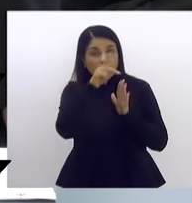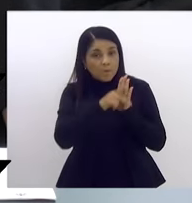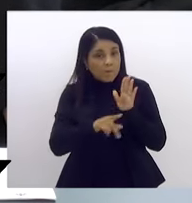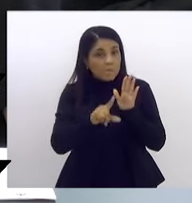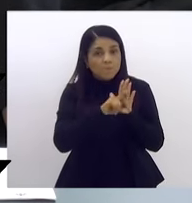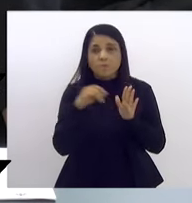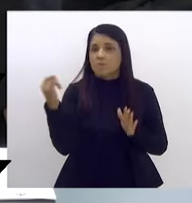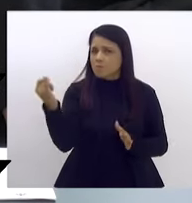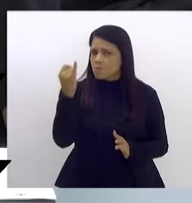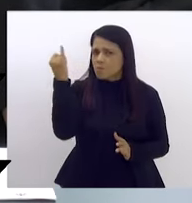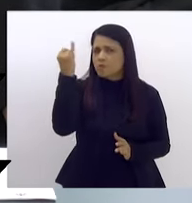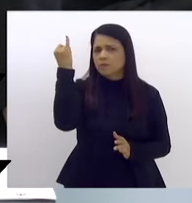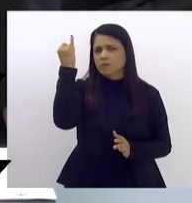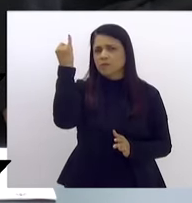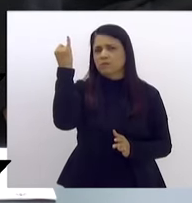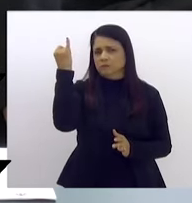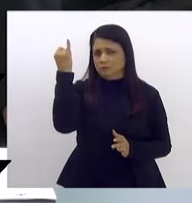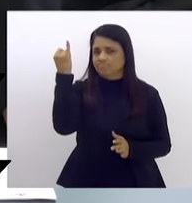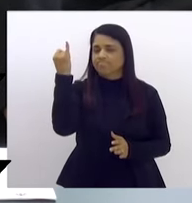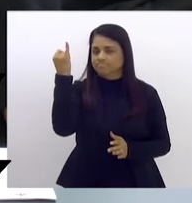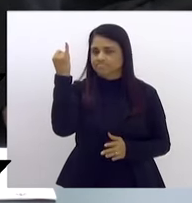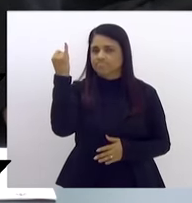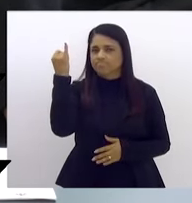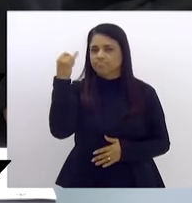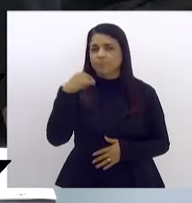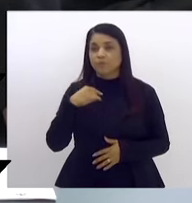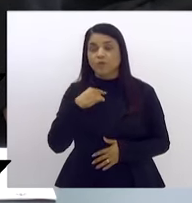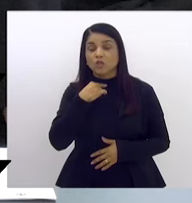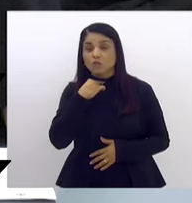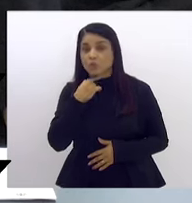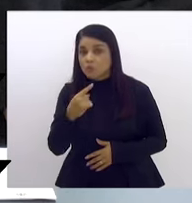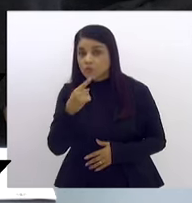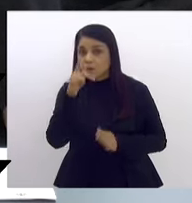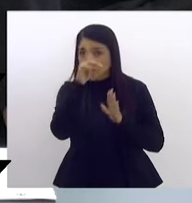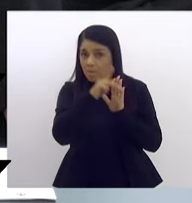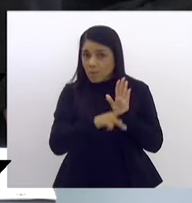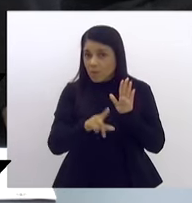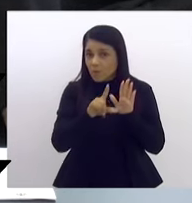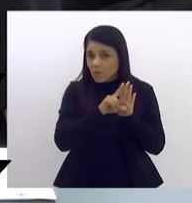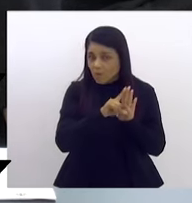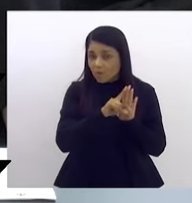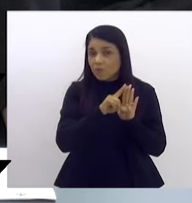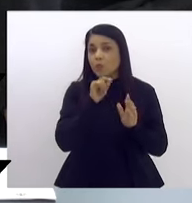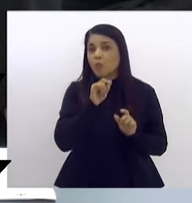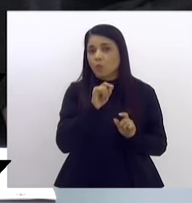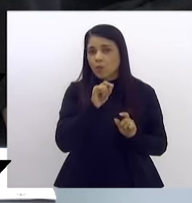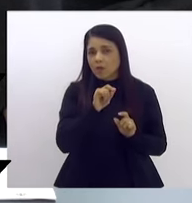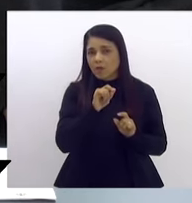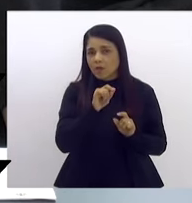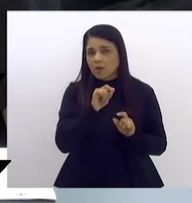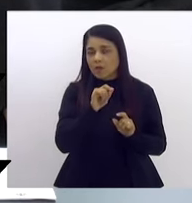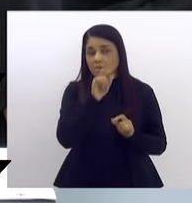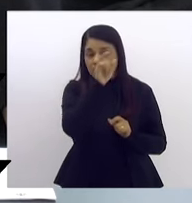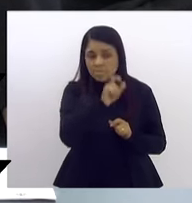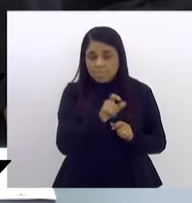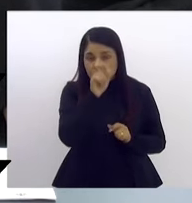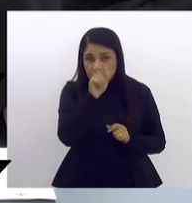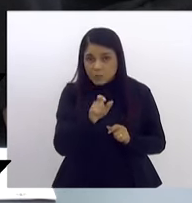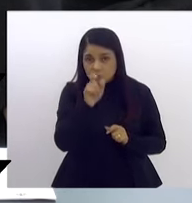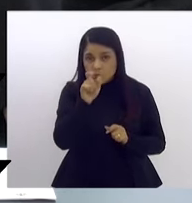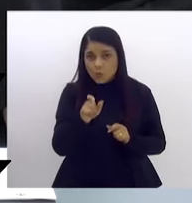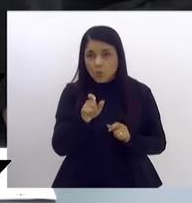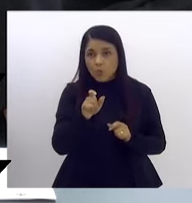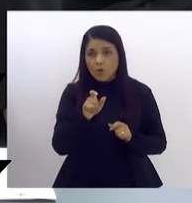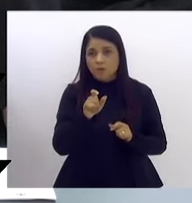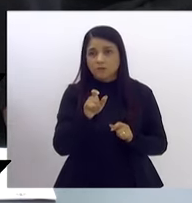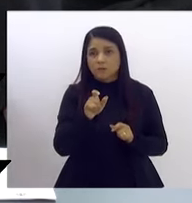extremamente relevante e a minha única dúvida sobre o projeto na verdade é que ele tá falando para pessoas eh